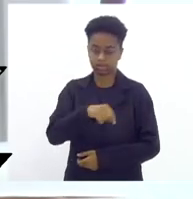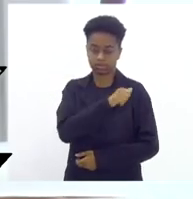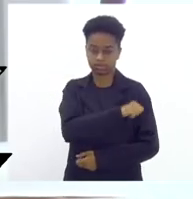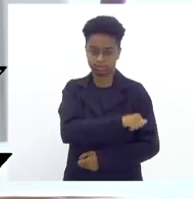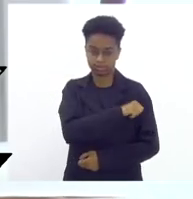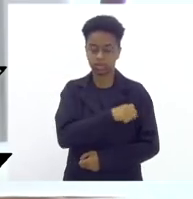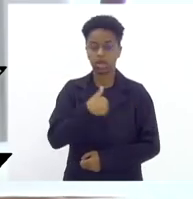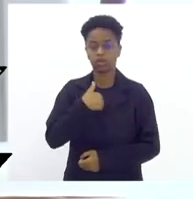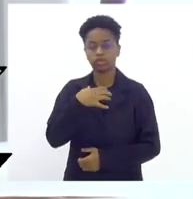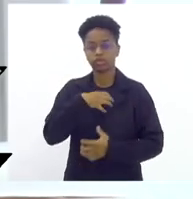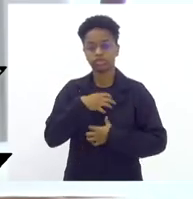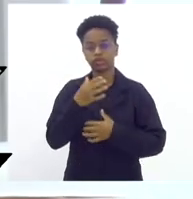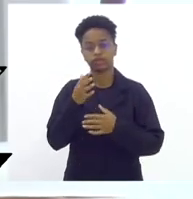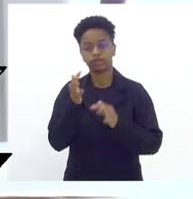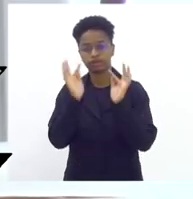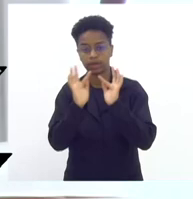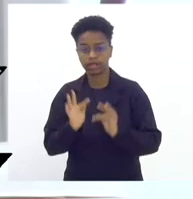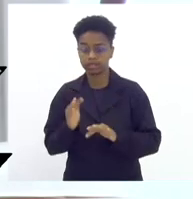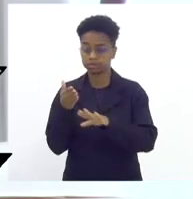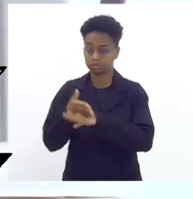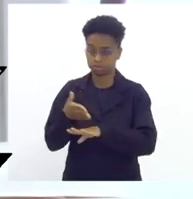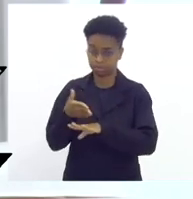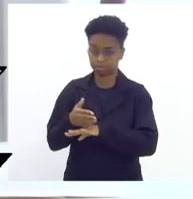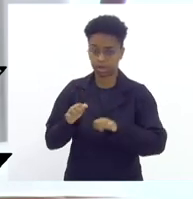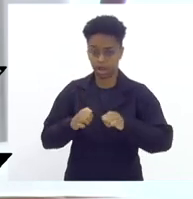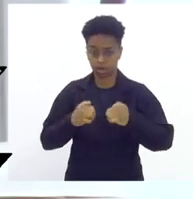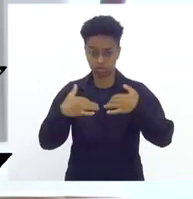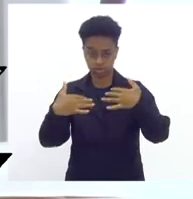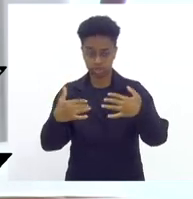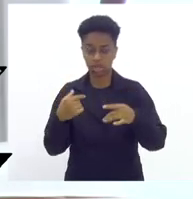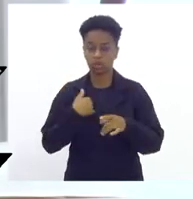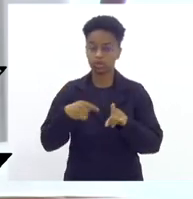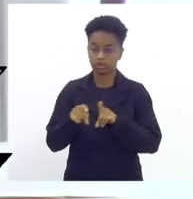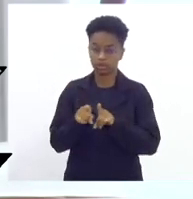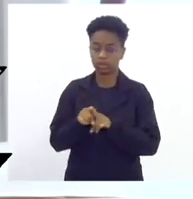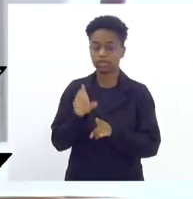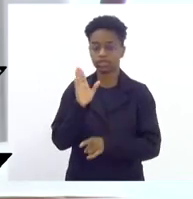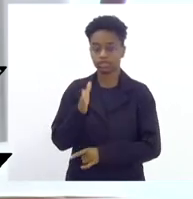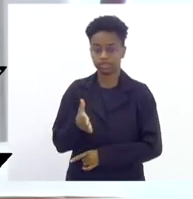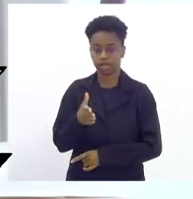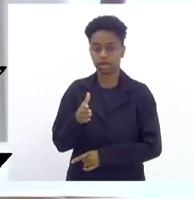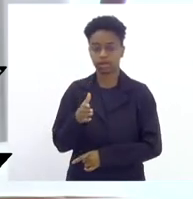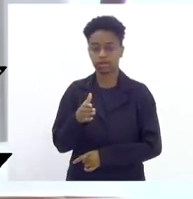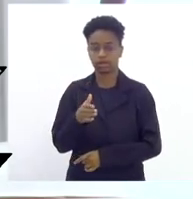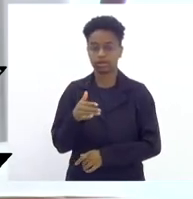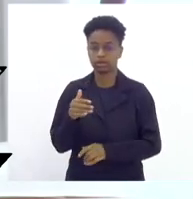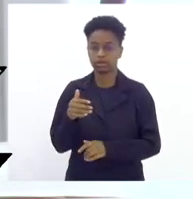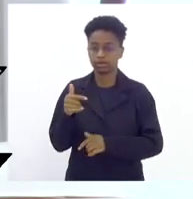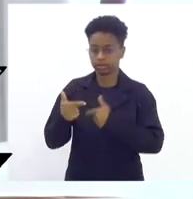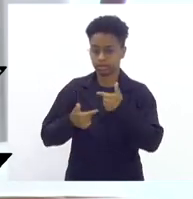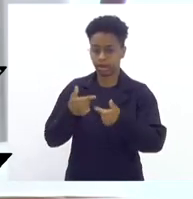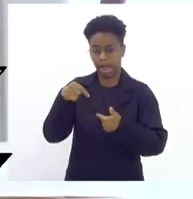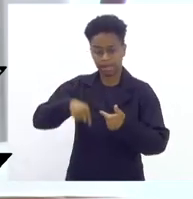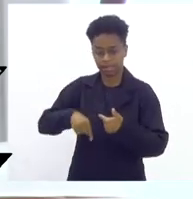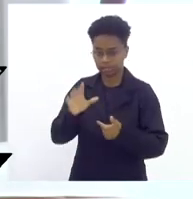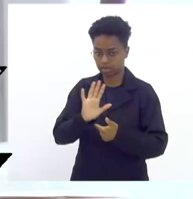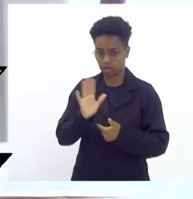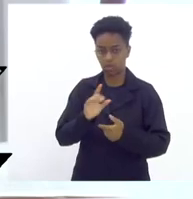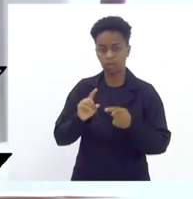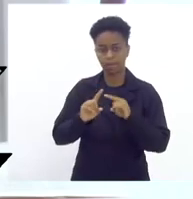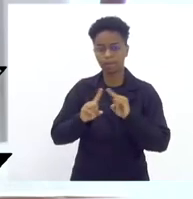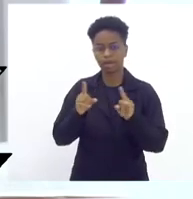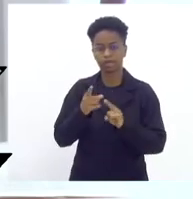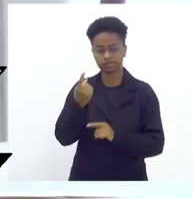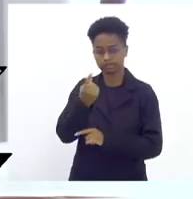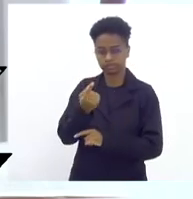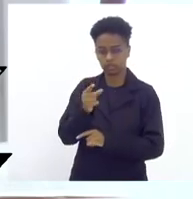fico feliz em participar desta audiência Eu também já fui parlamentar não neste prédio mas no antigo lá no histórico